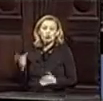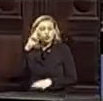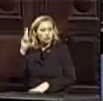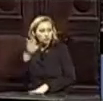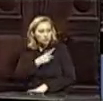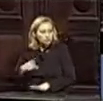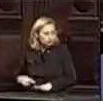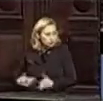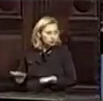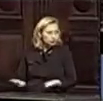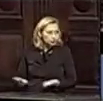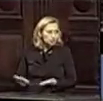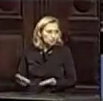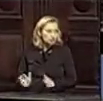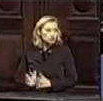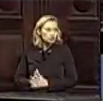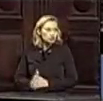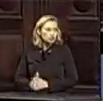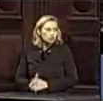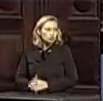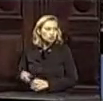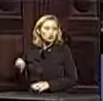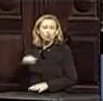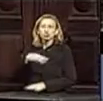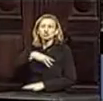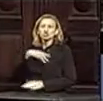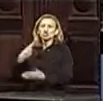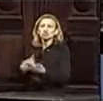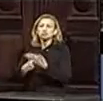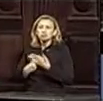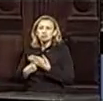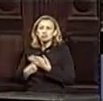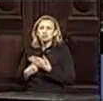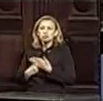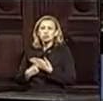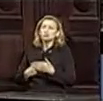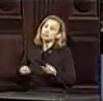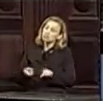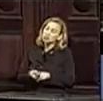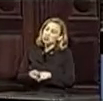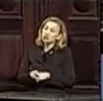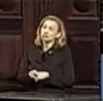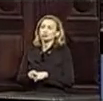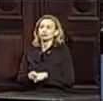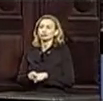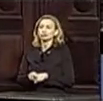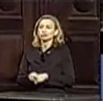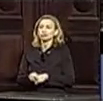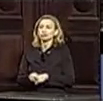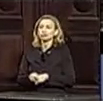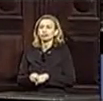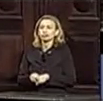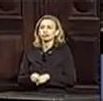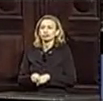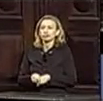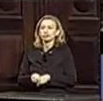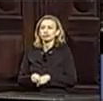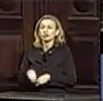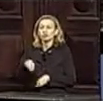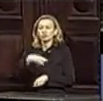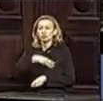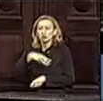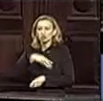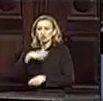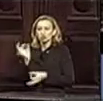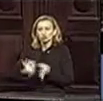presidente, a partir do Ministério da Defesa e a partir do Ministério